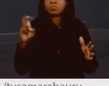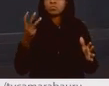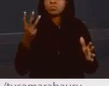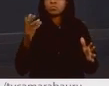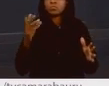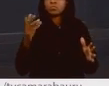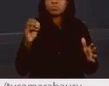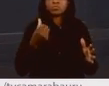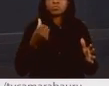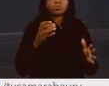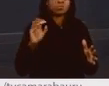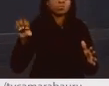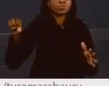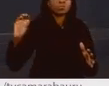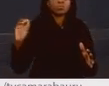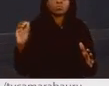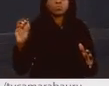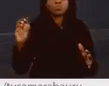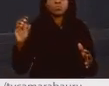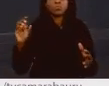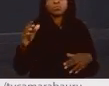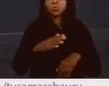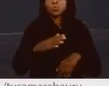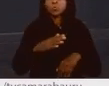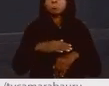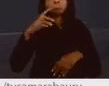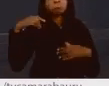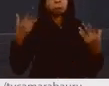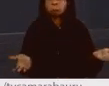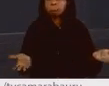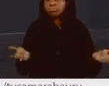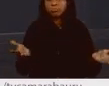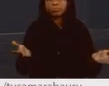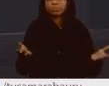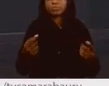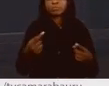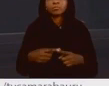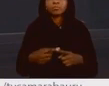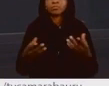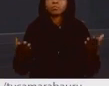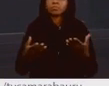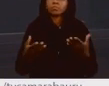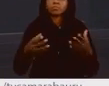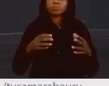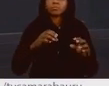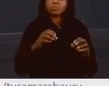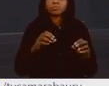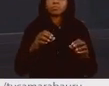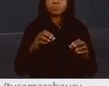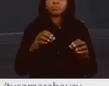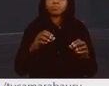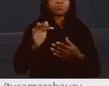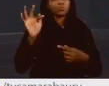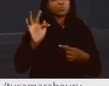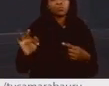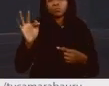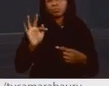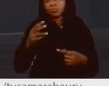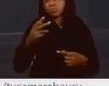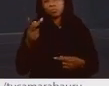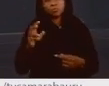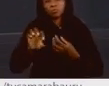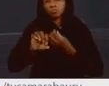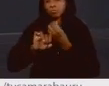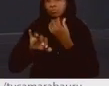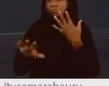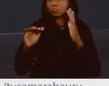90 ou sei lá quanto tempo, porque hoje tem instituição de ensino superior falando que vai seguir no EAD até o final do ano. Isso